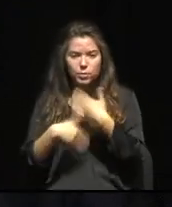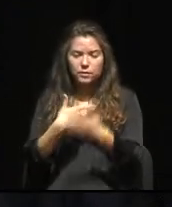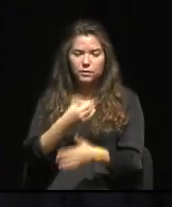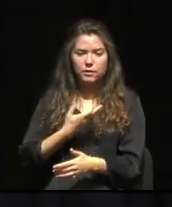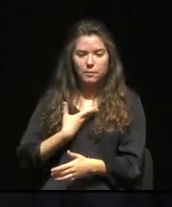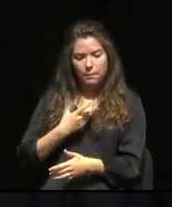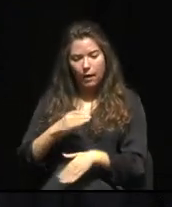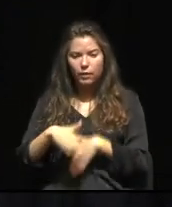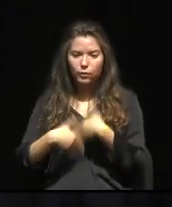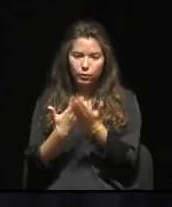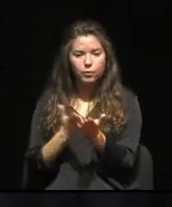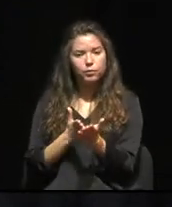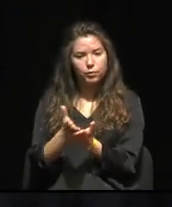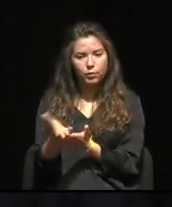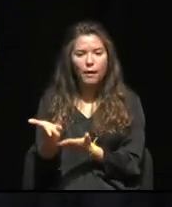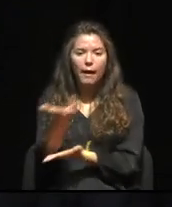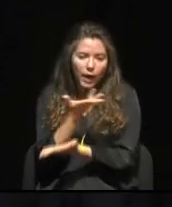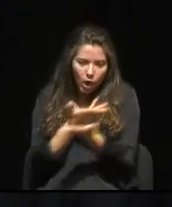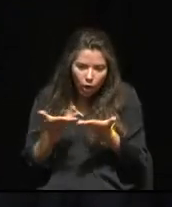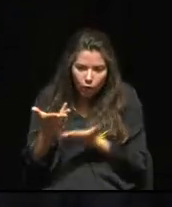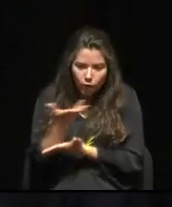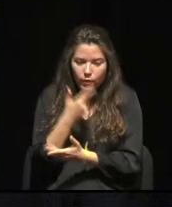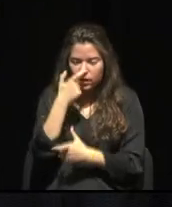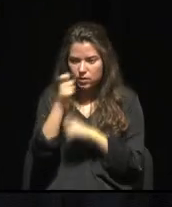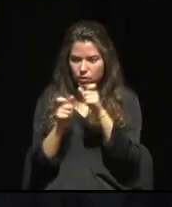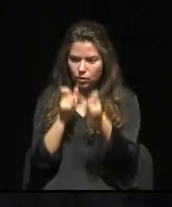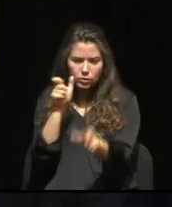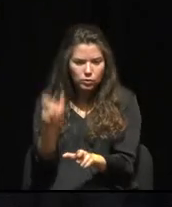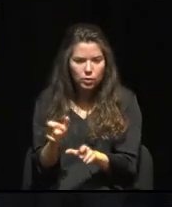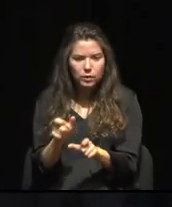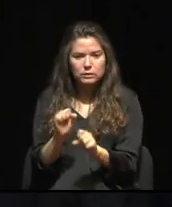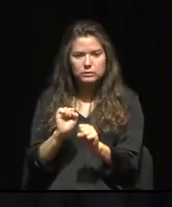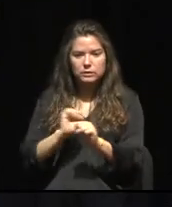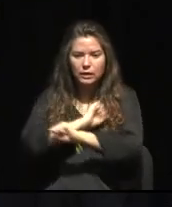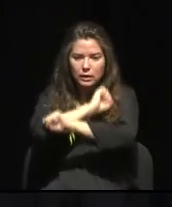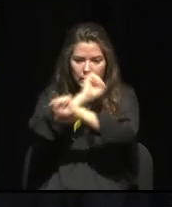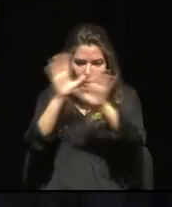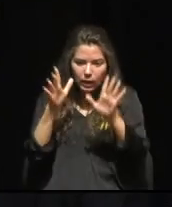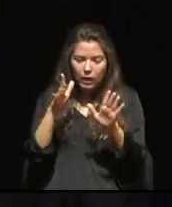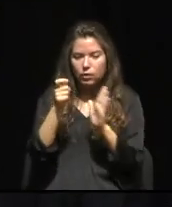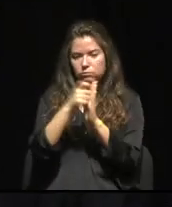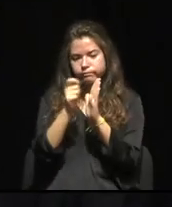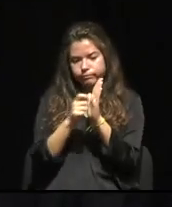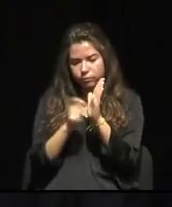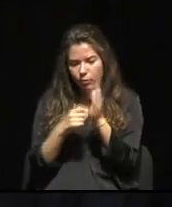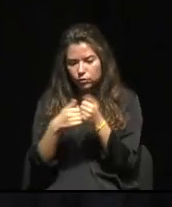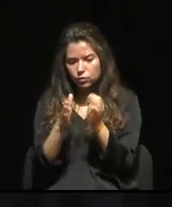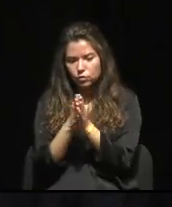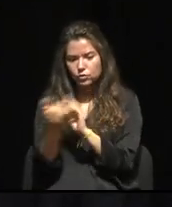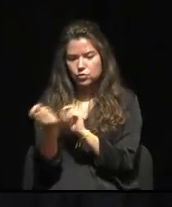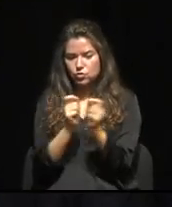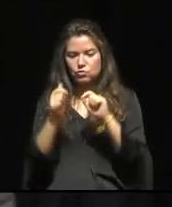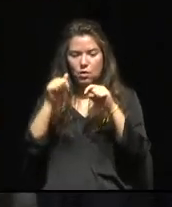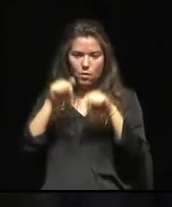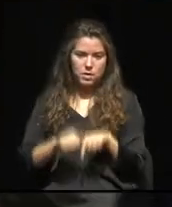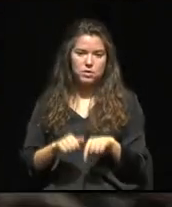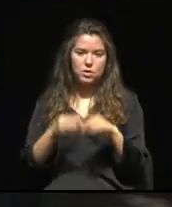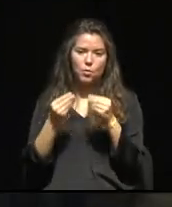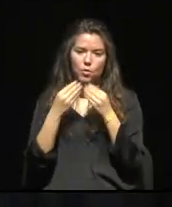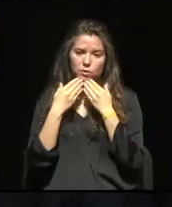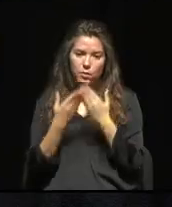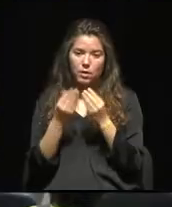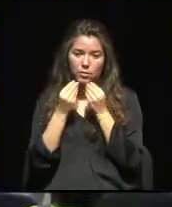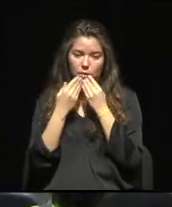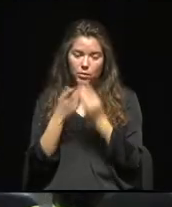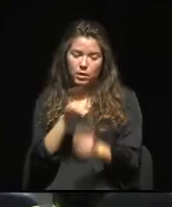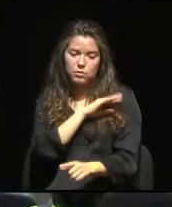necessidades avança em diálogo com as pessoas e com Total transparência sobre todos os pontos que envolvem esta discussão Muito obrigado Muito